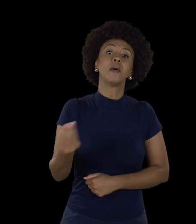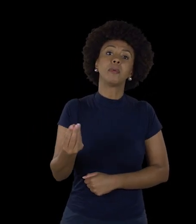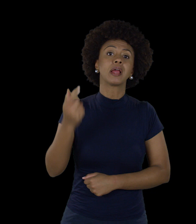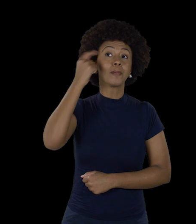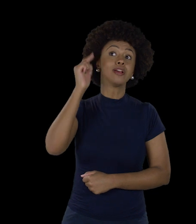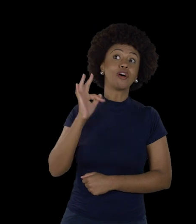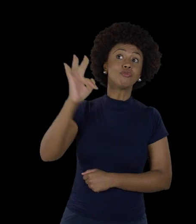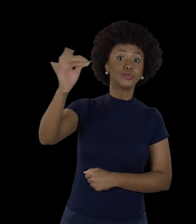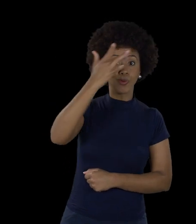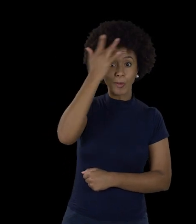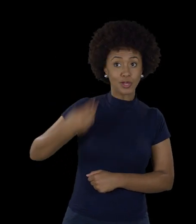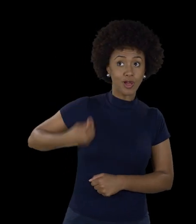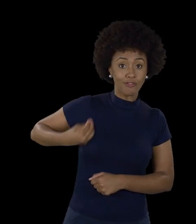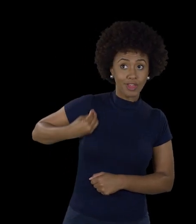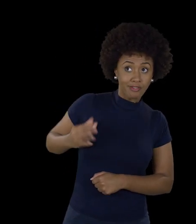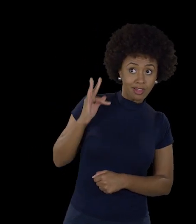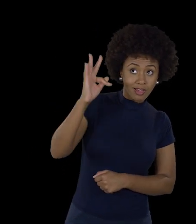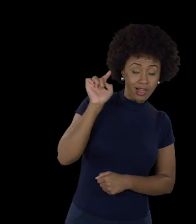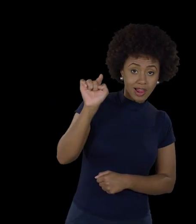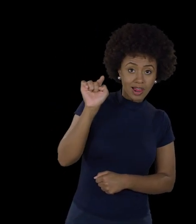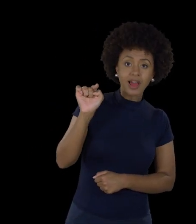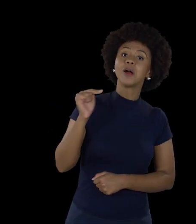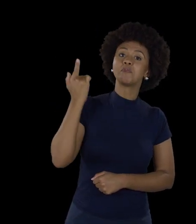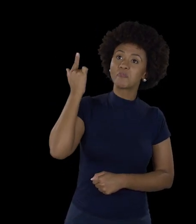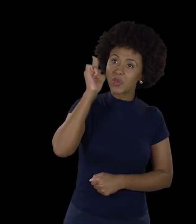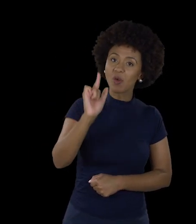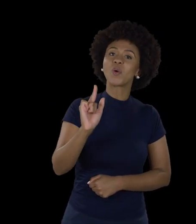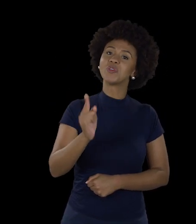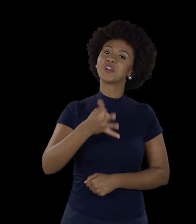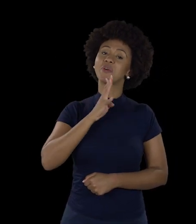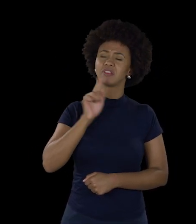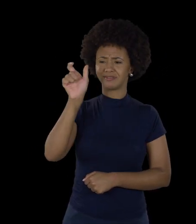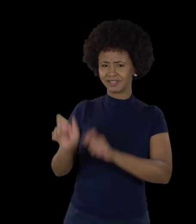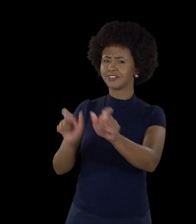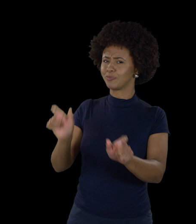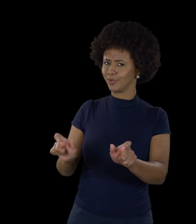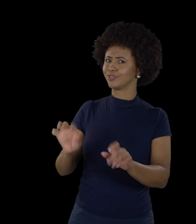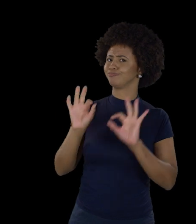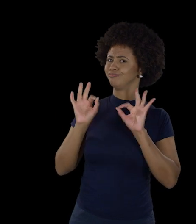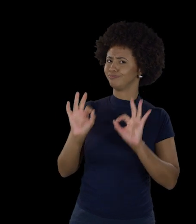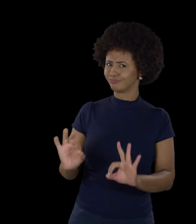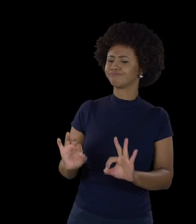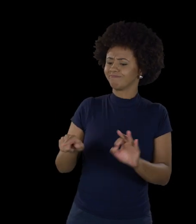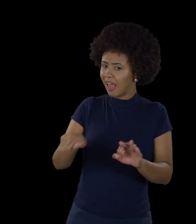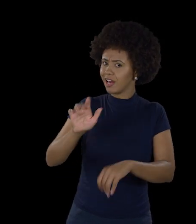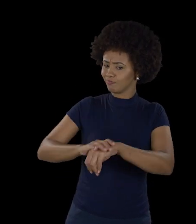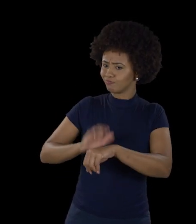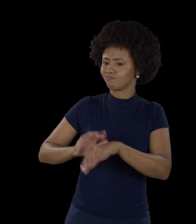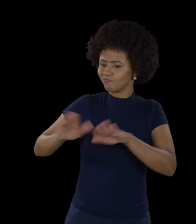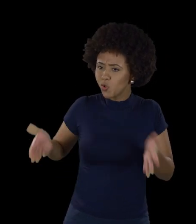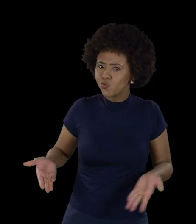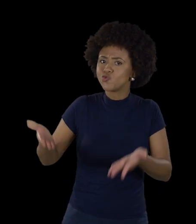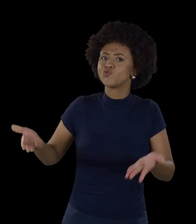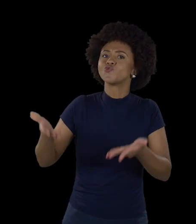possa acessar esse legado dessas pessoas que são heroínas em prol dessa questão ambiental no